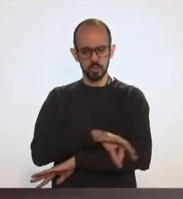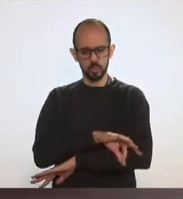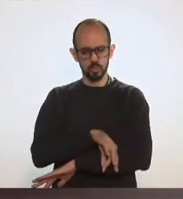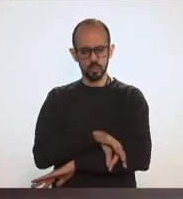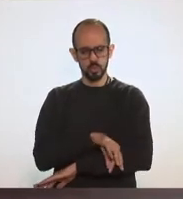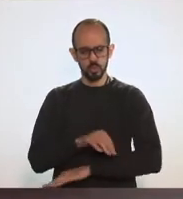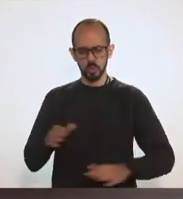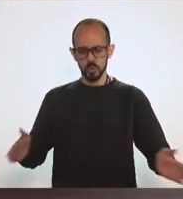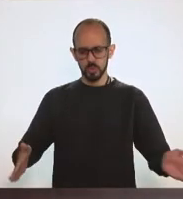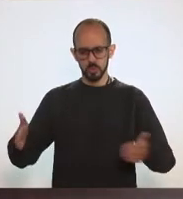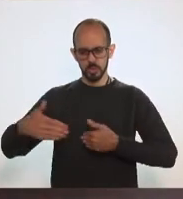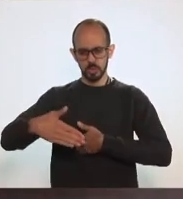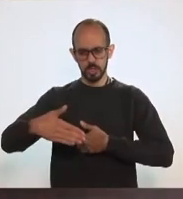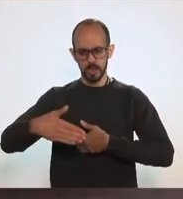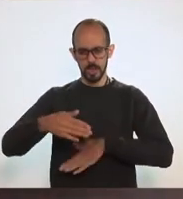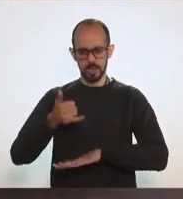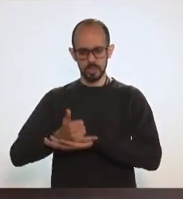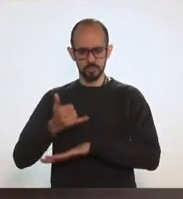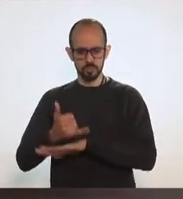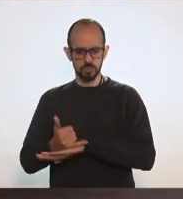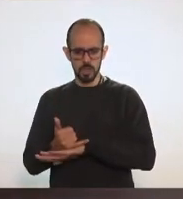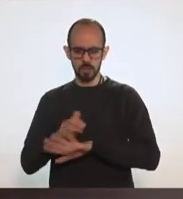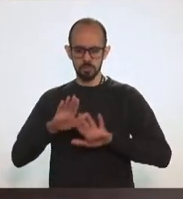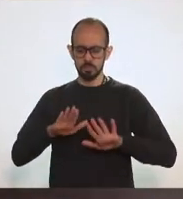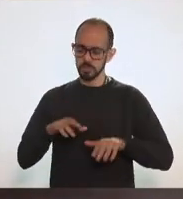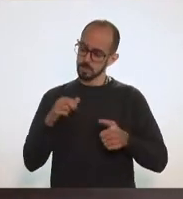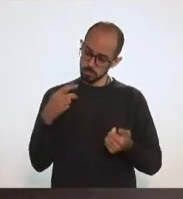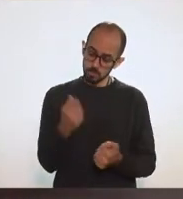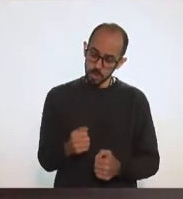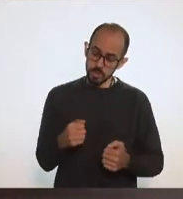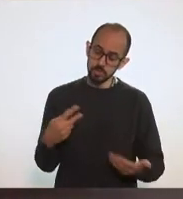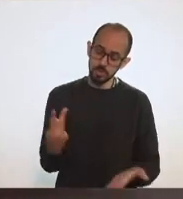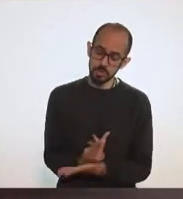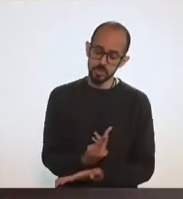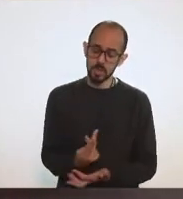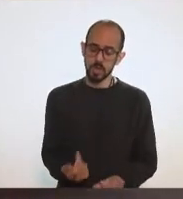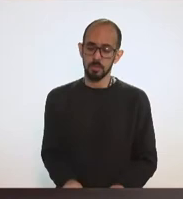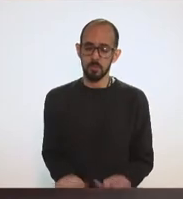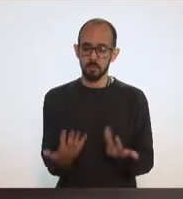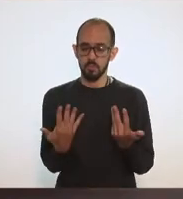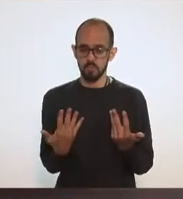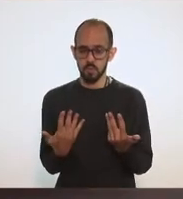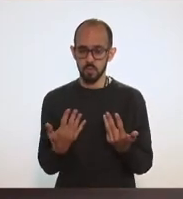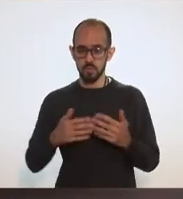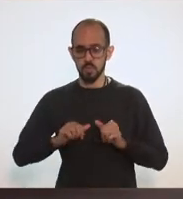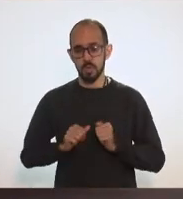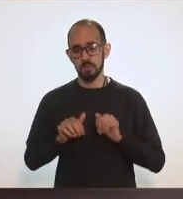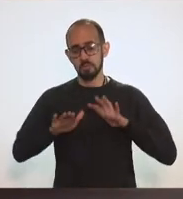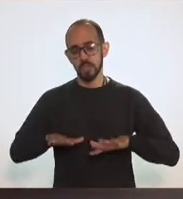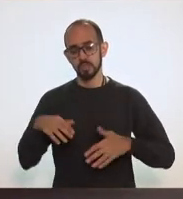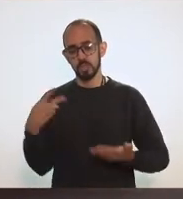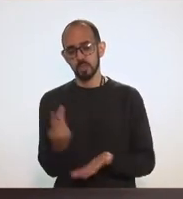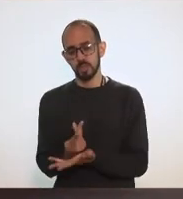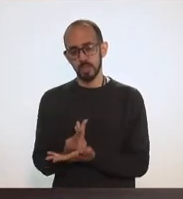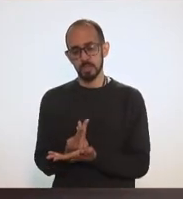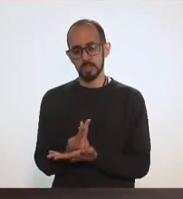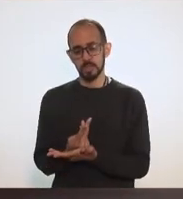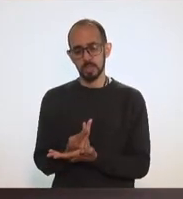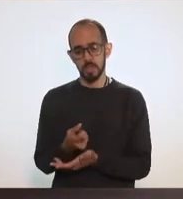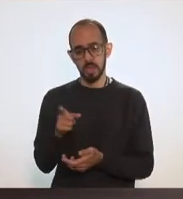com que o incêndio ocorra, né? O que acontece ali, no caso dele, é a